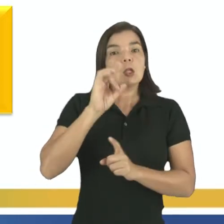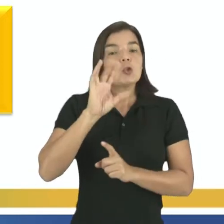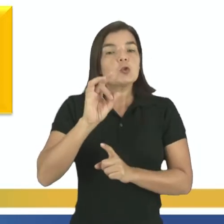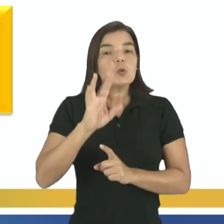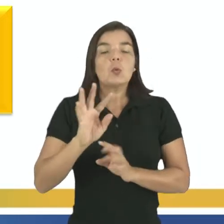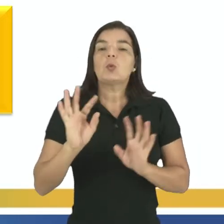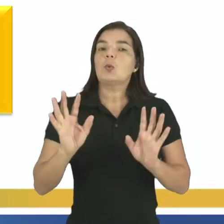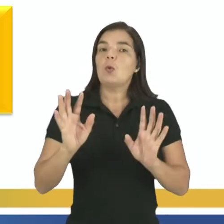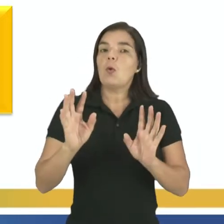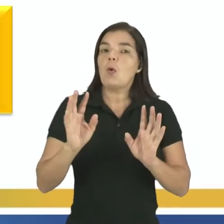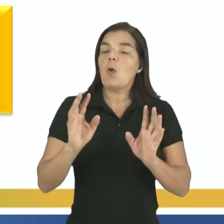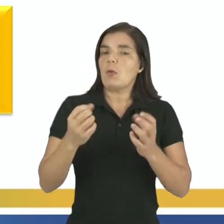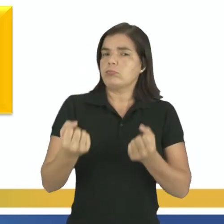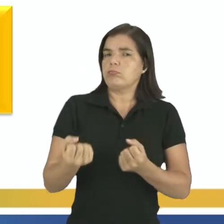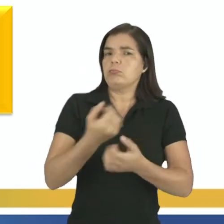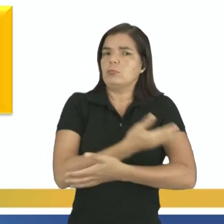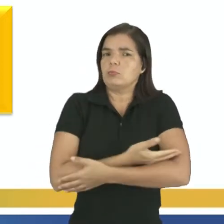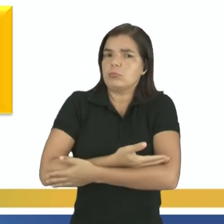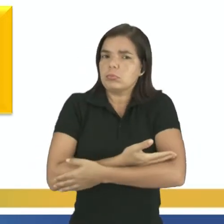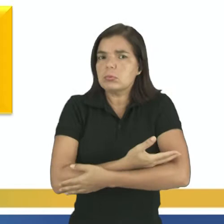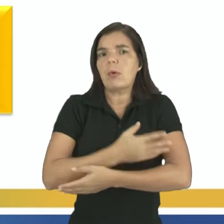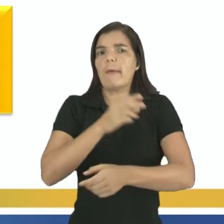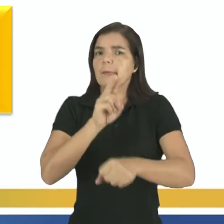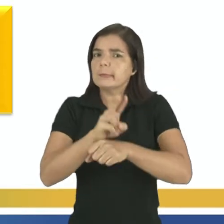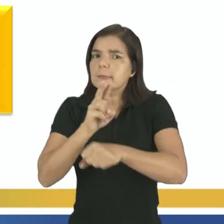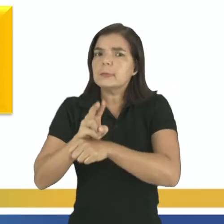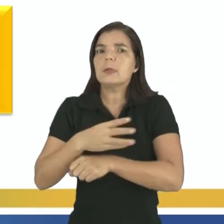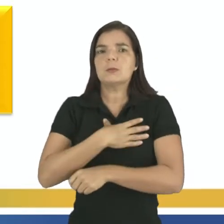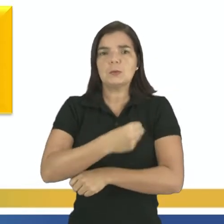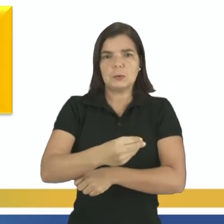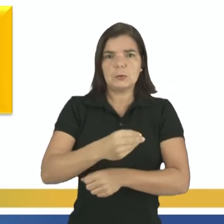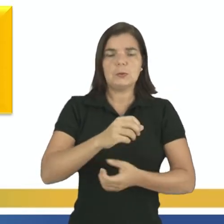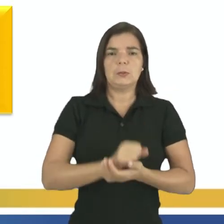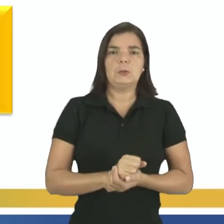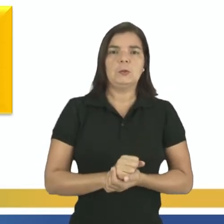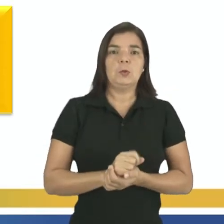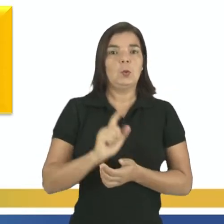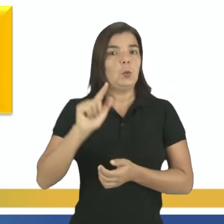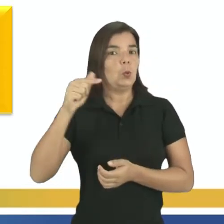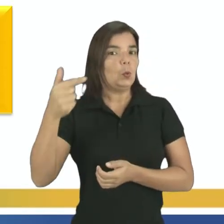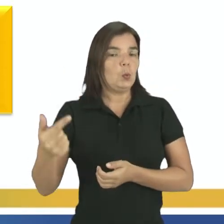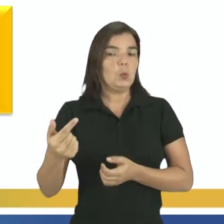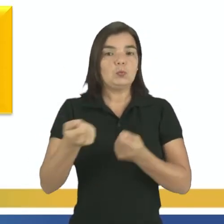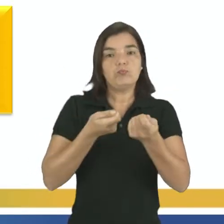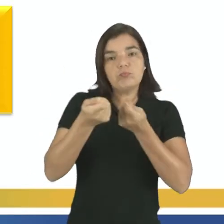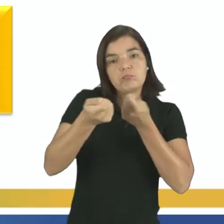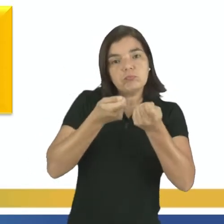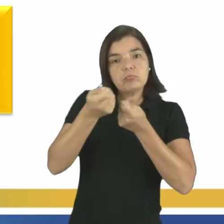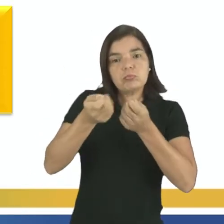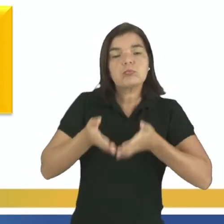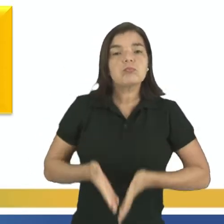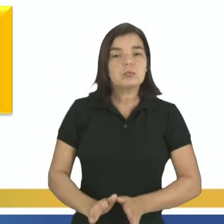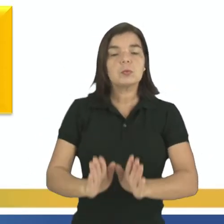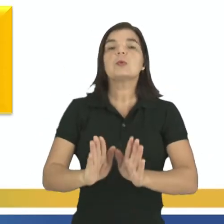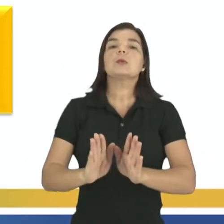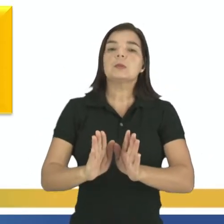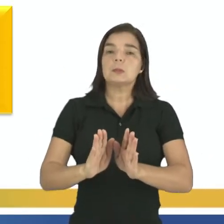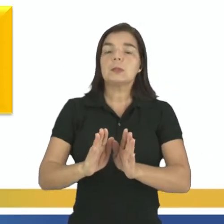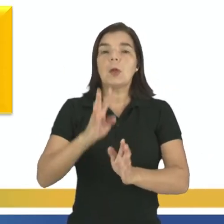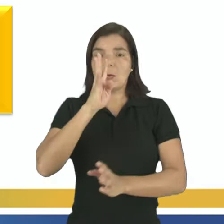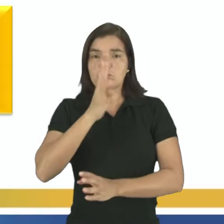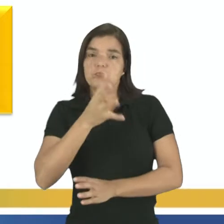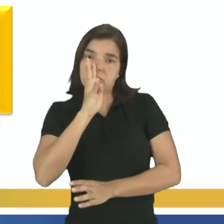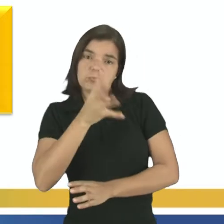ela todo o peso da criação dos filhos. Então era esse dilema, ou controlar a natalidade e ser julgada